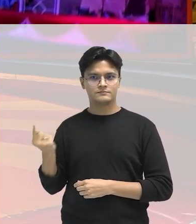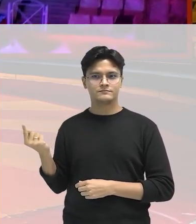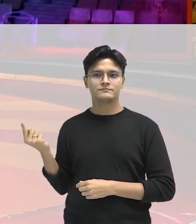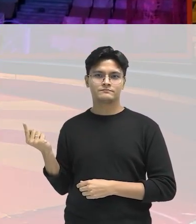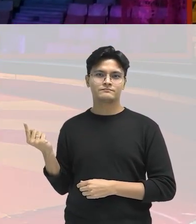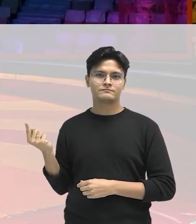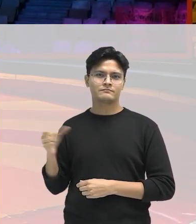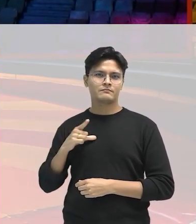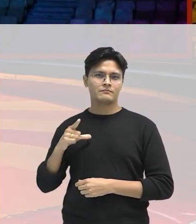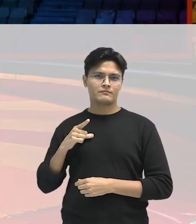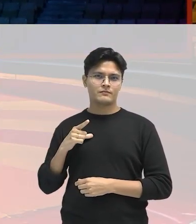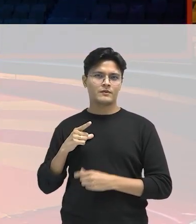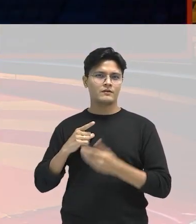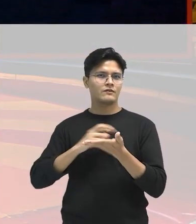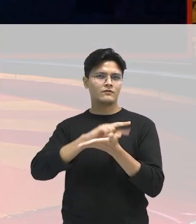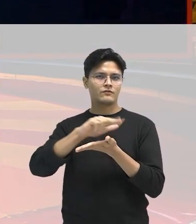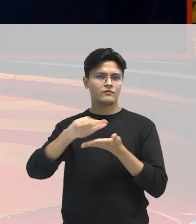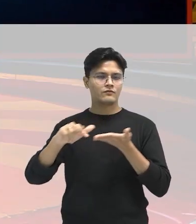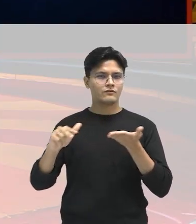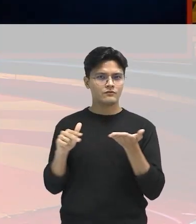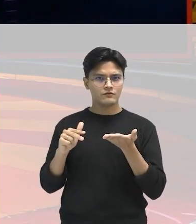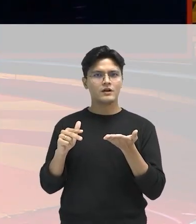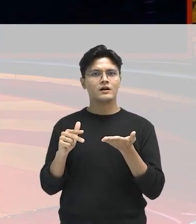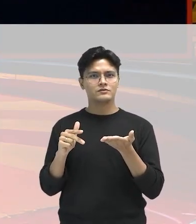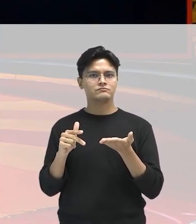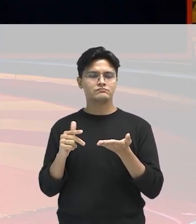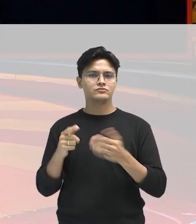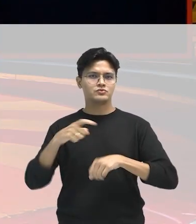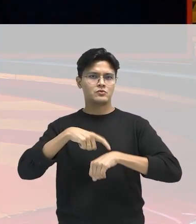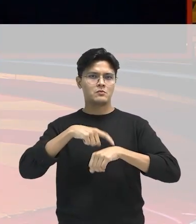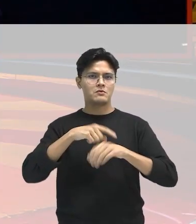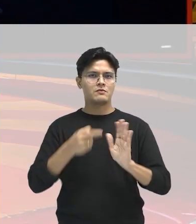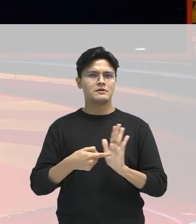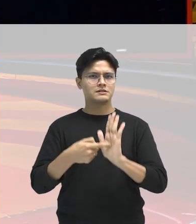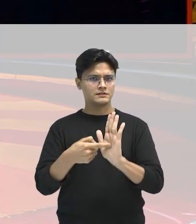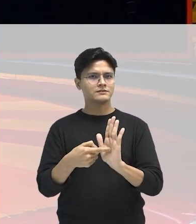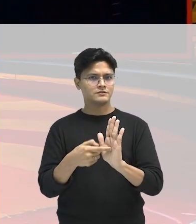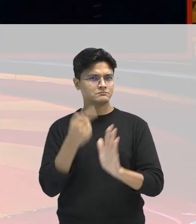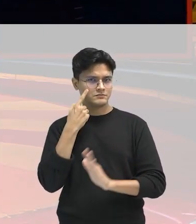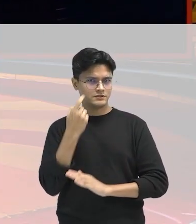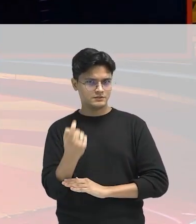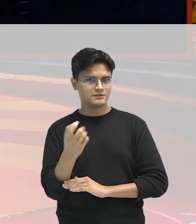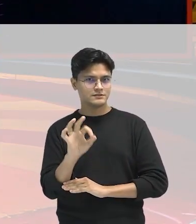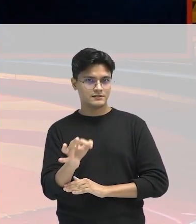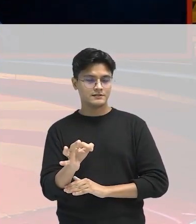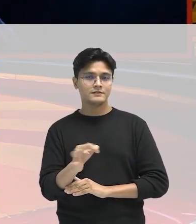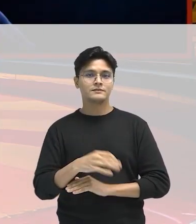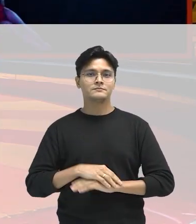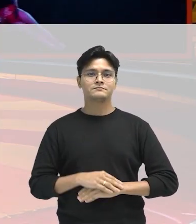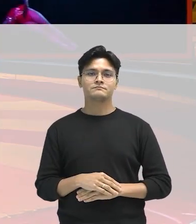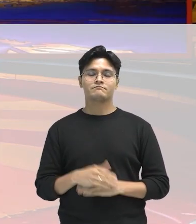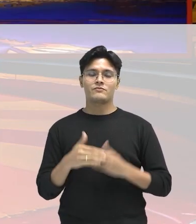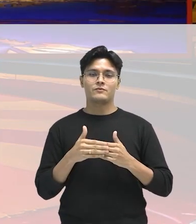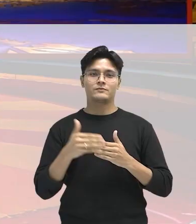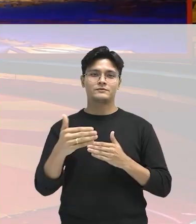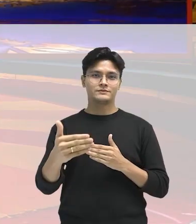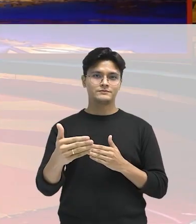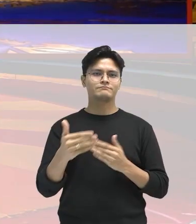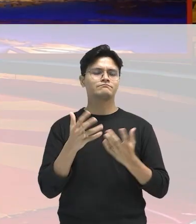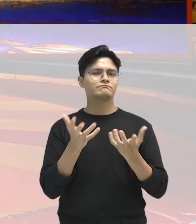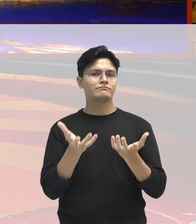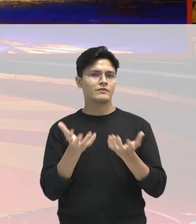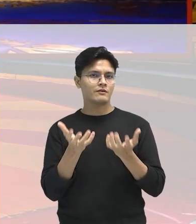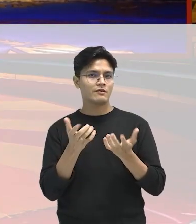tudo o que eles fazem aí durante esse número. Bem interessante, não é mesmo? Prosseguindo, eu